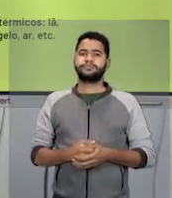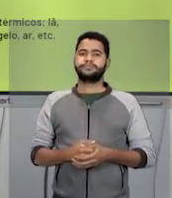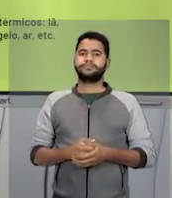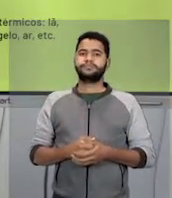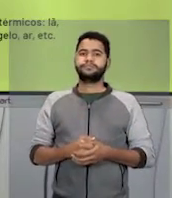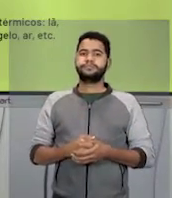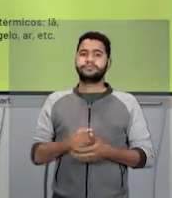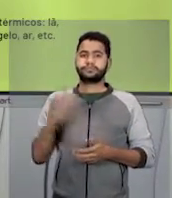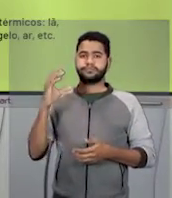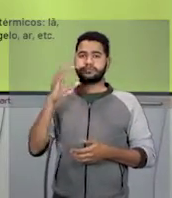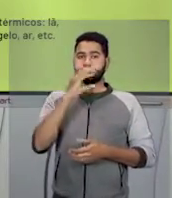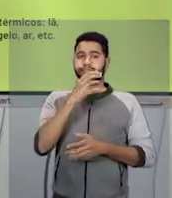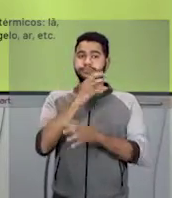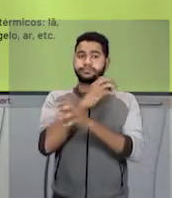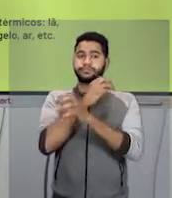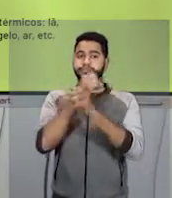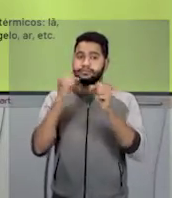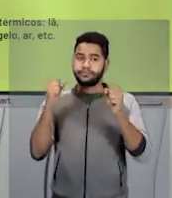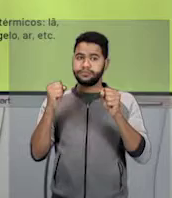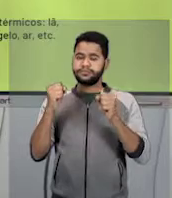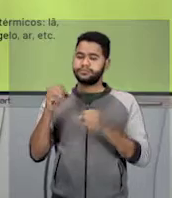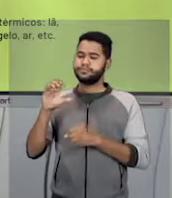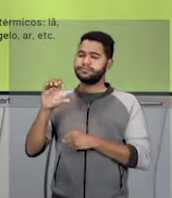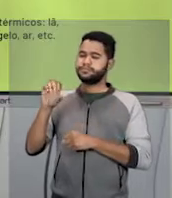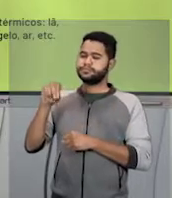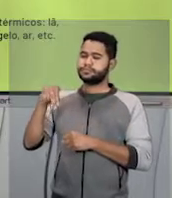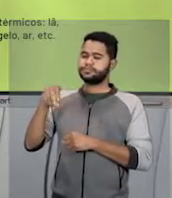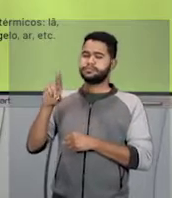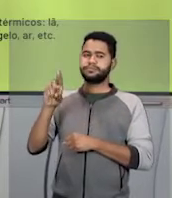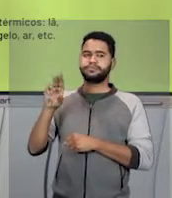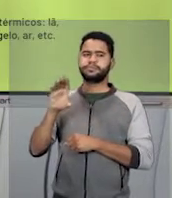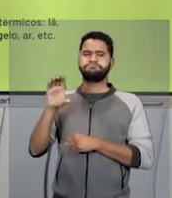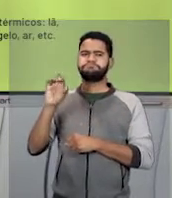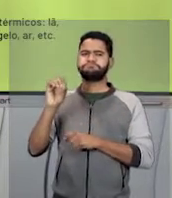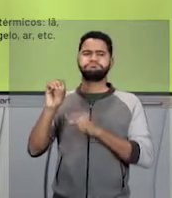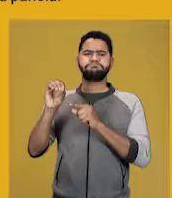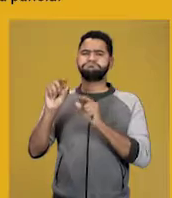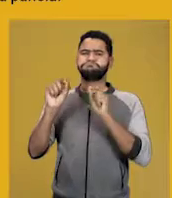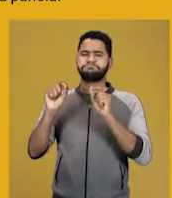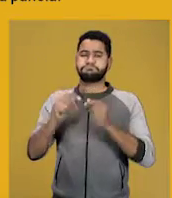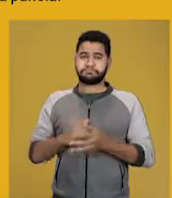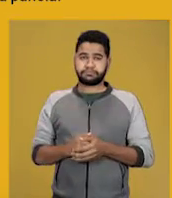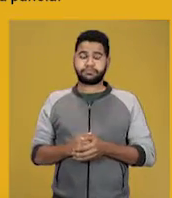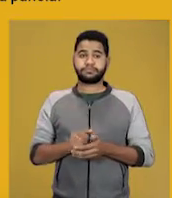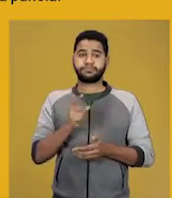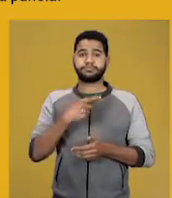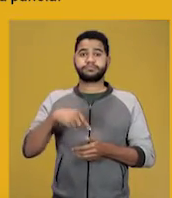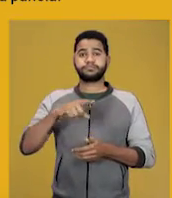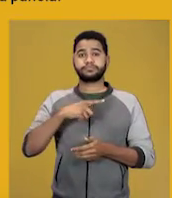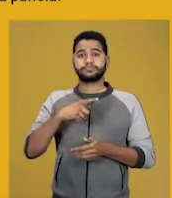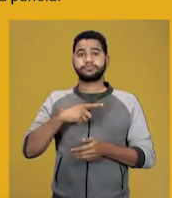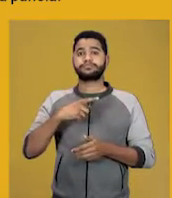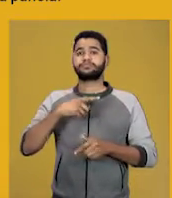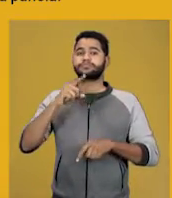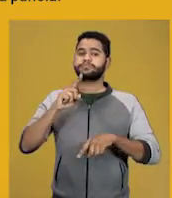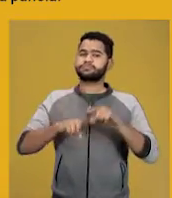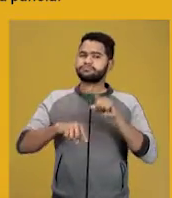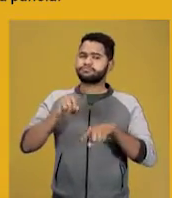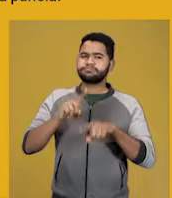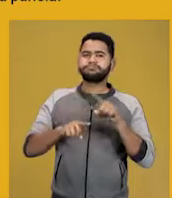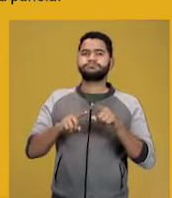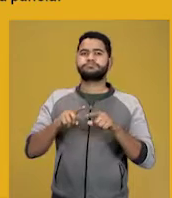transferência de calor é por condução. O que seria a condução? Quando nós temos objetos, por